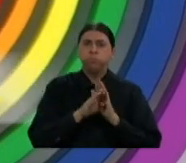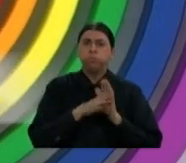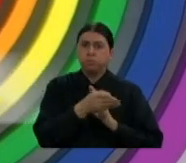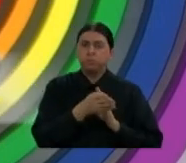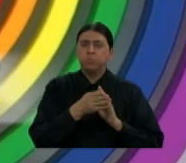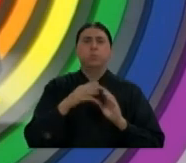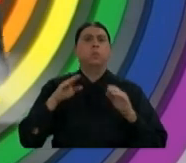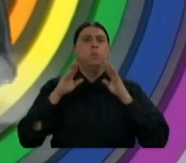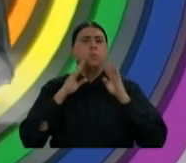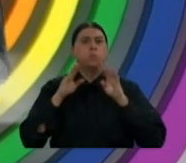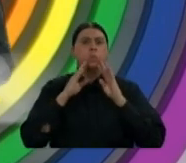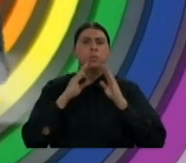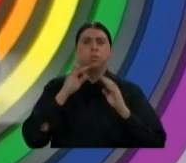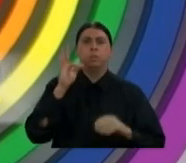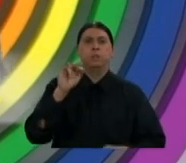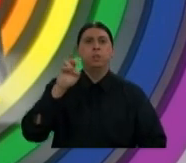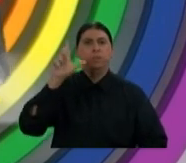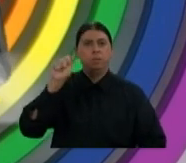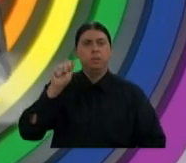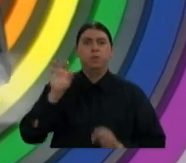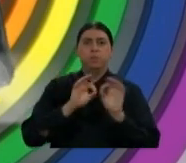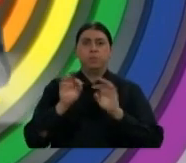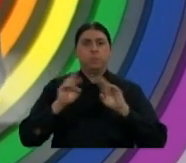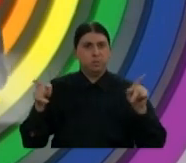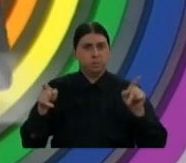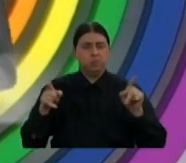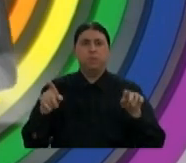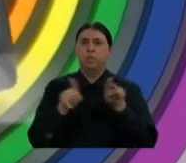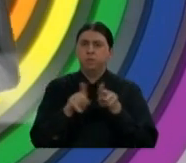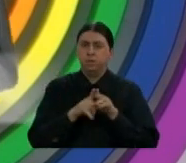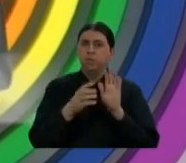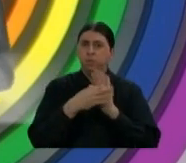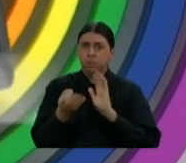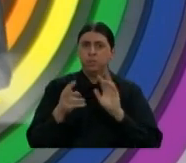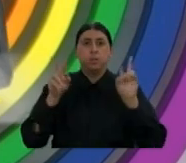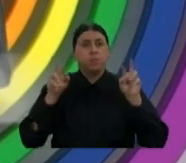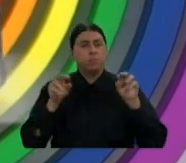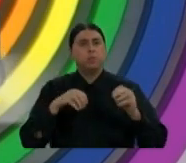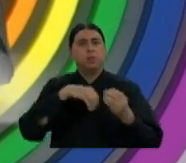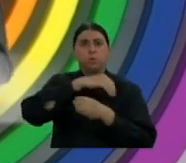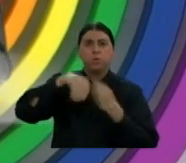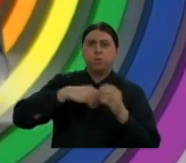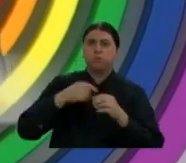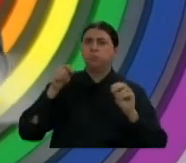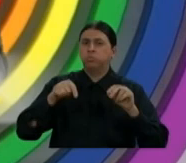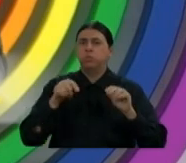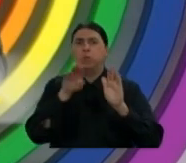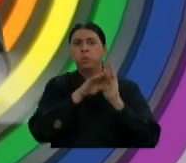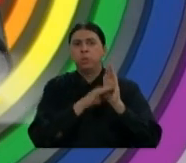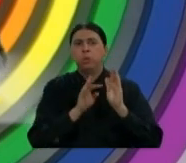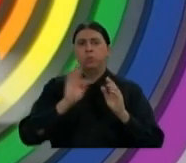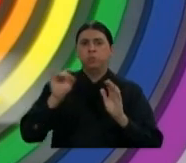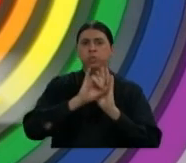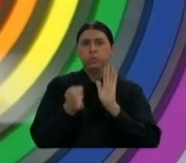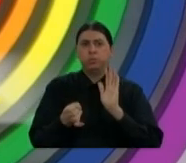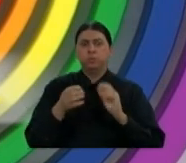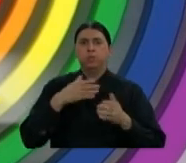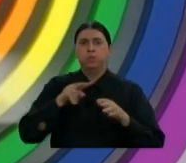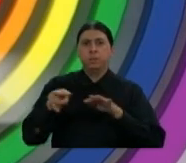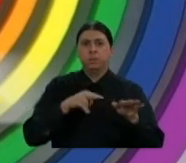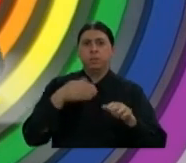uma #tv a ele faça a diferença você também pode sugerir temas para serem abordados aqui nas próximas